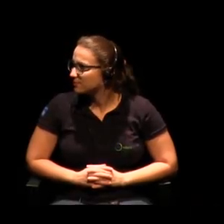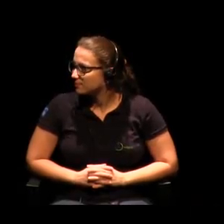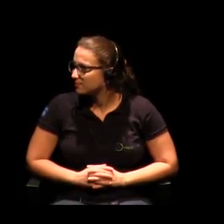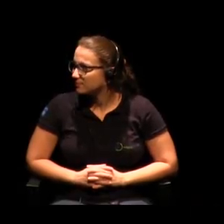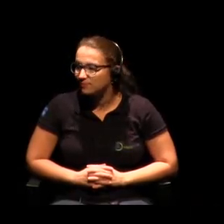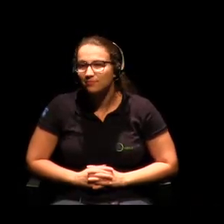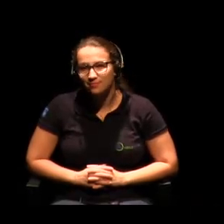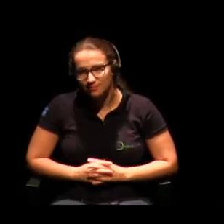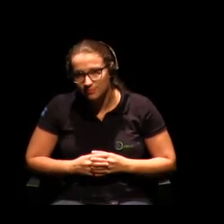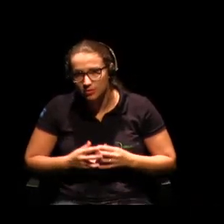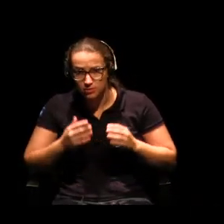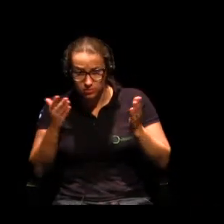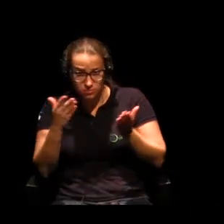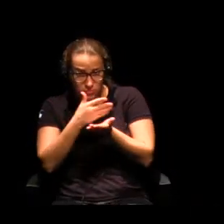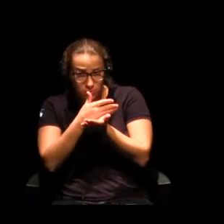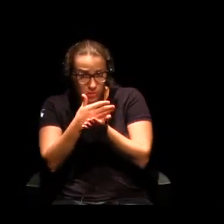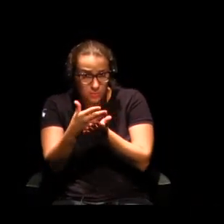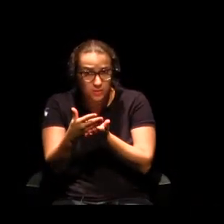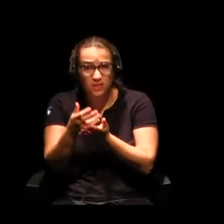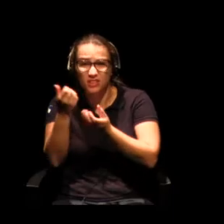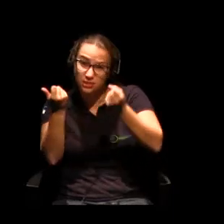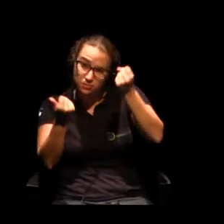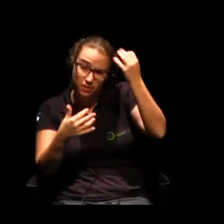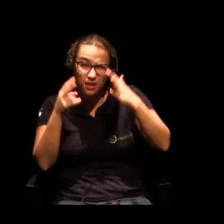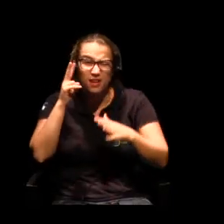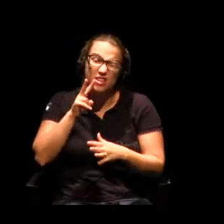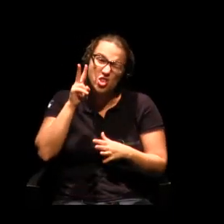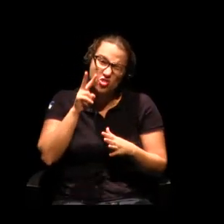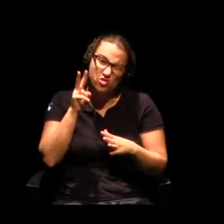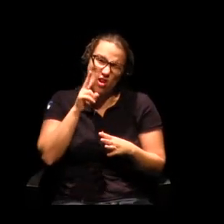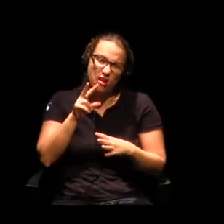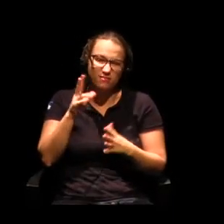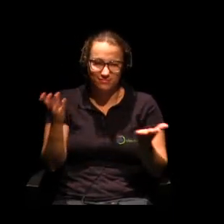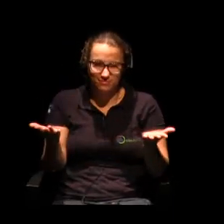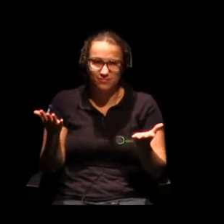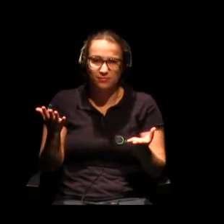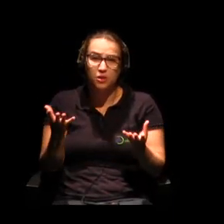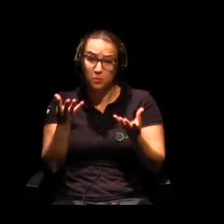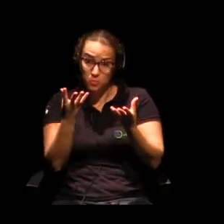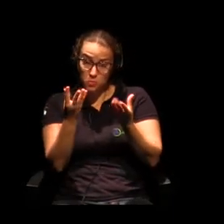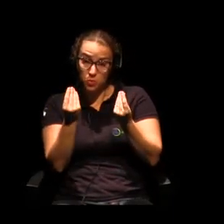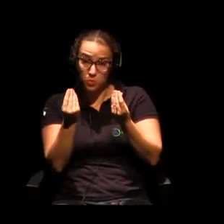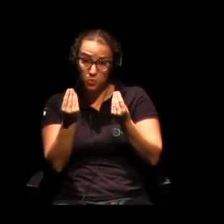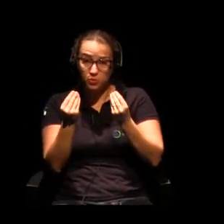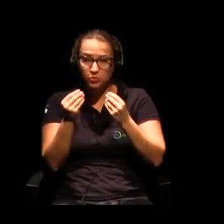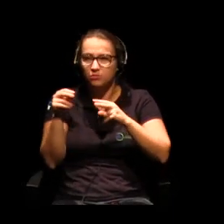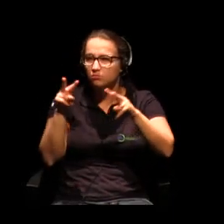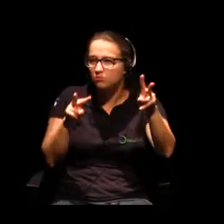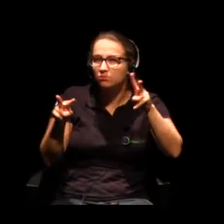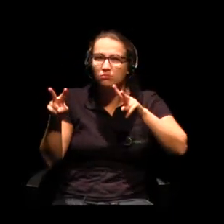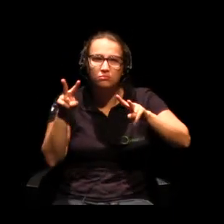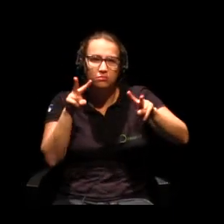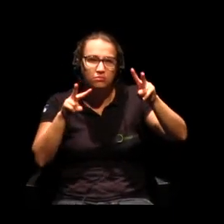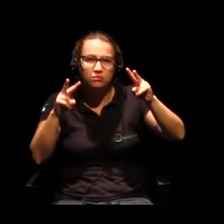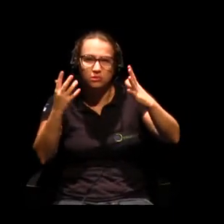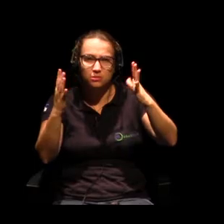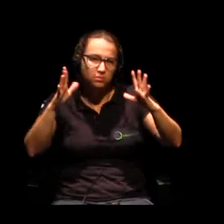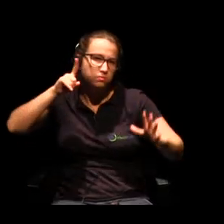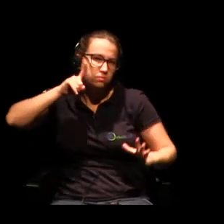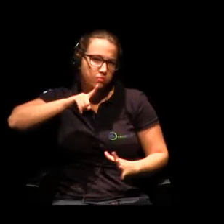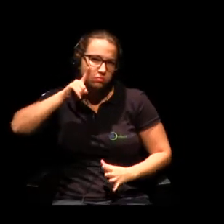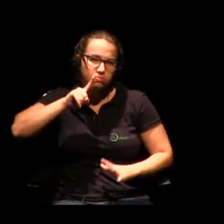Então, eu vou começar com um pouco de história, pois muito da paisagem dos Estados Unidos